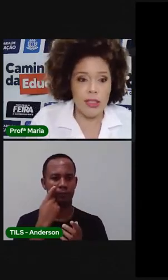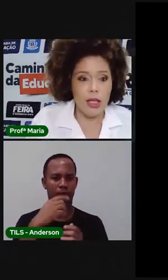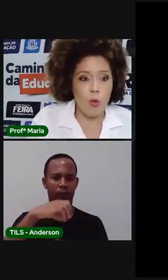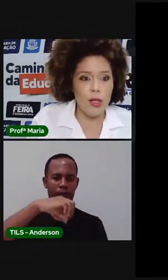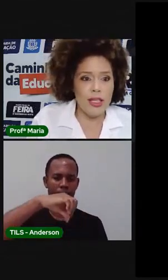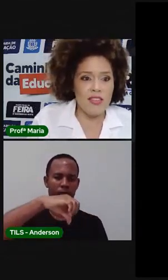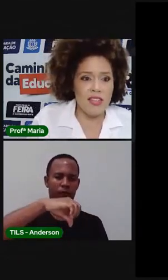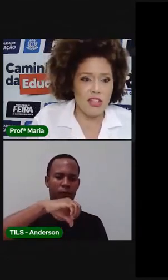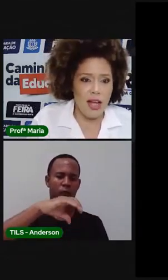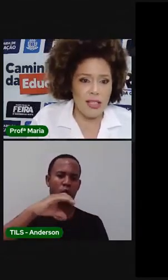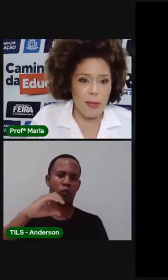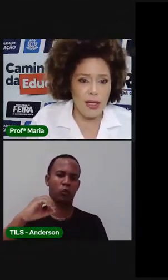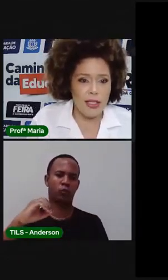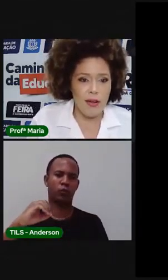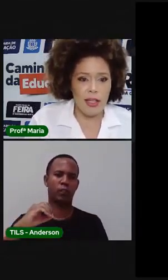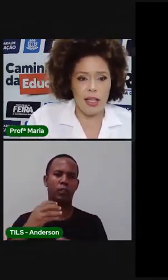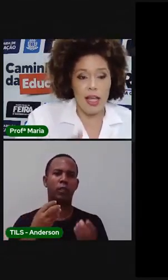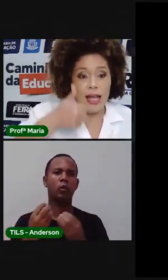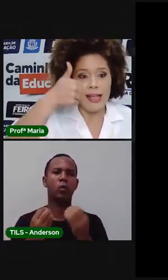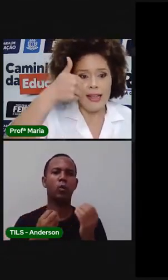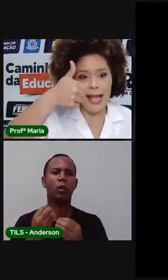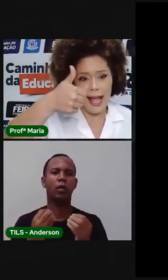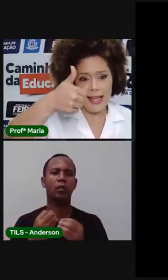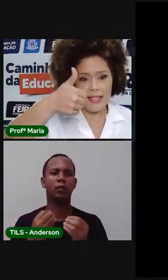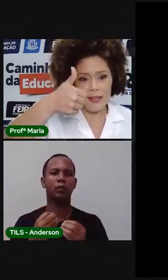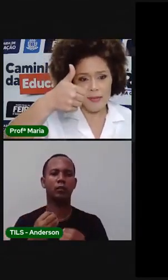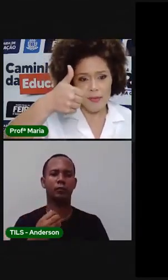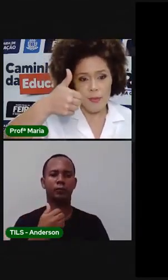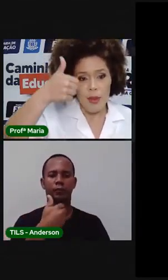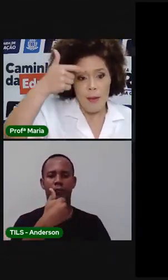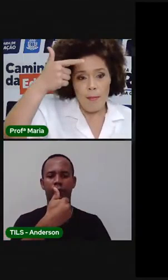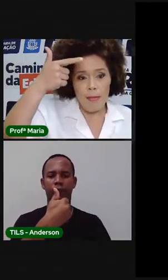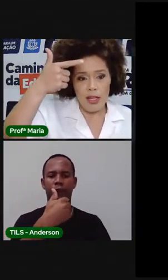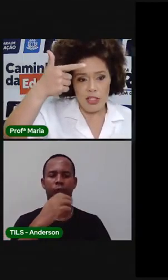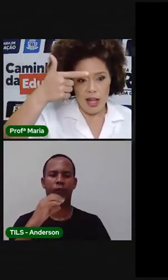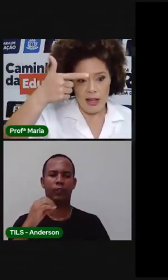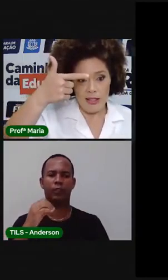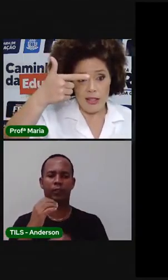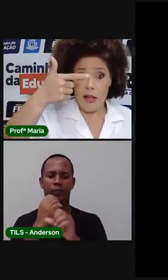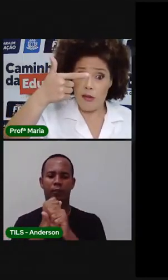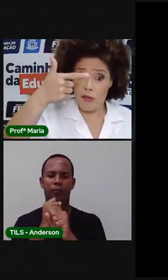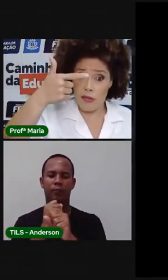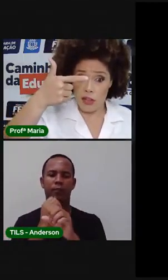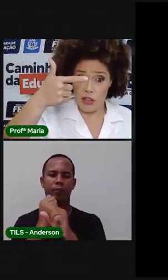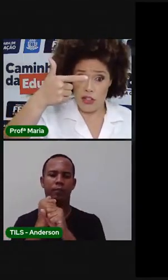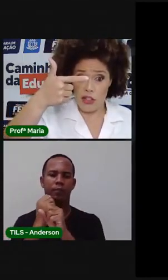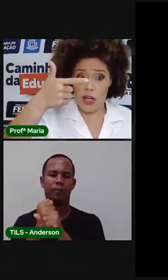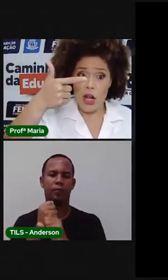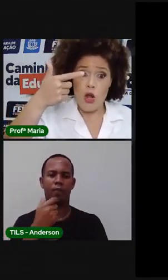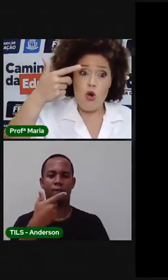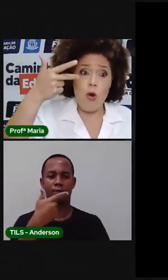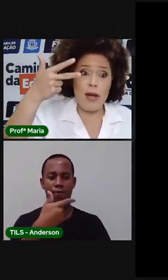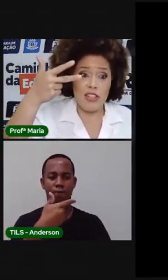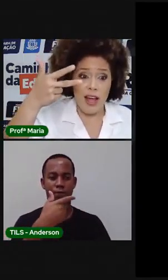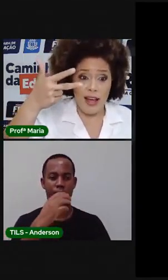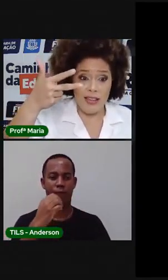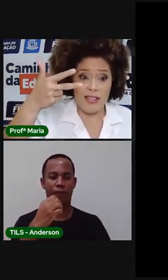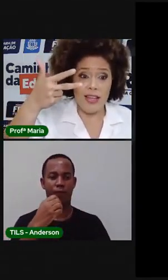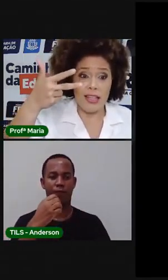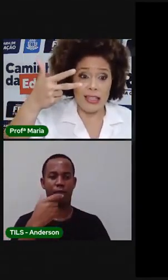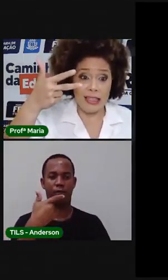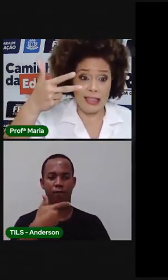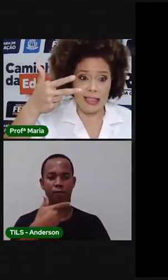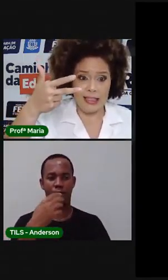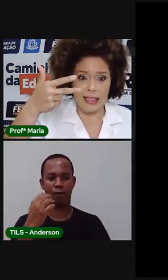vai contando aqui. Quantas vezes 10 apareceu aqui? 10 mais 10, 20. Com mais